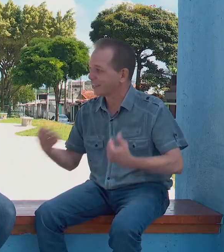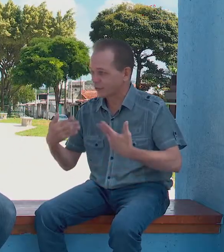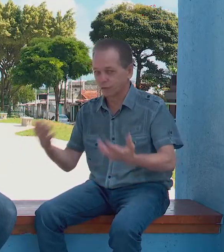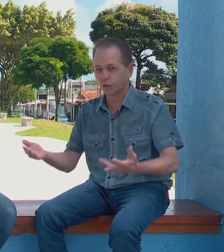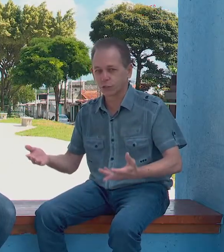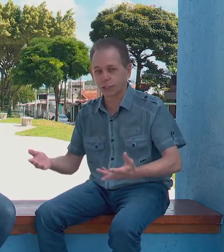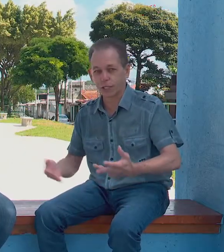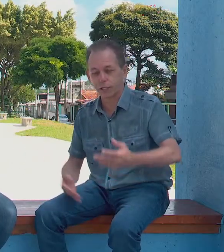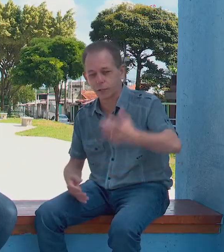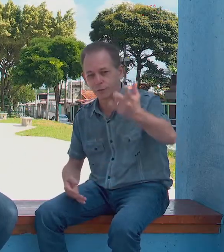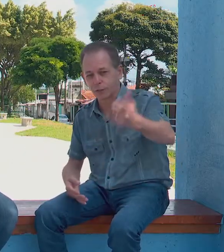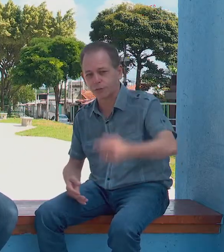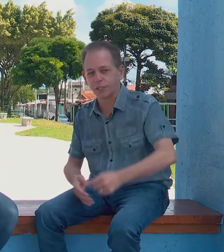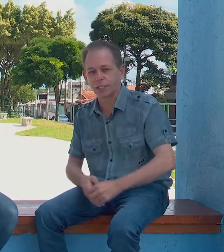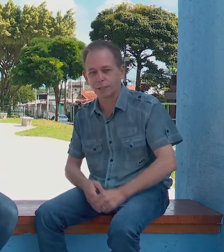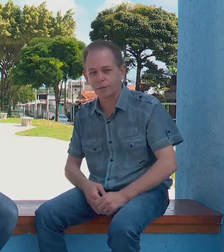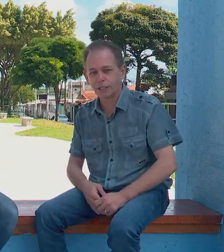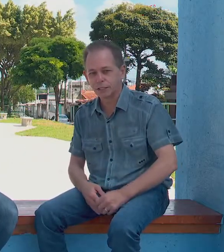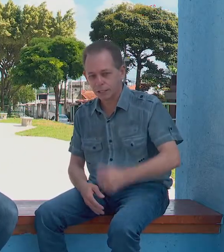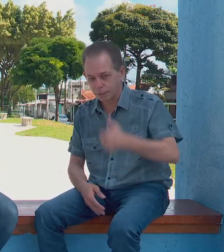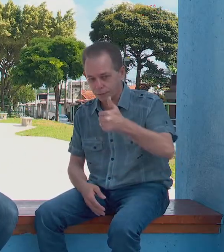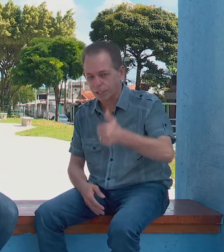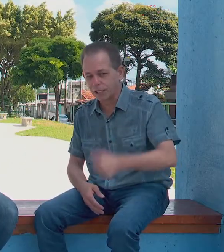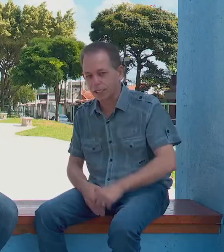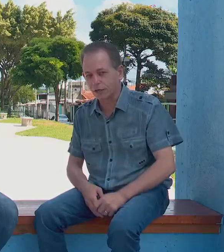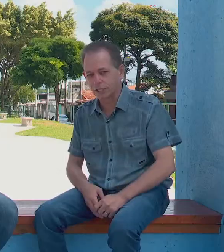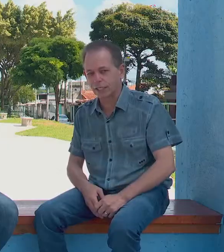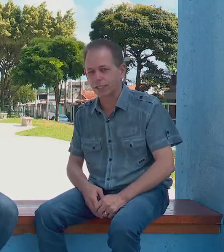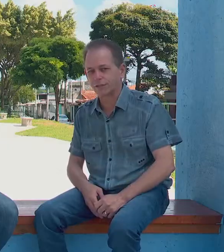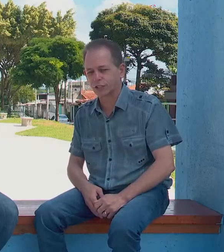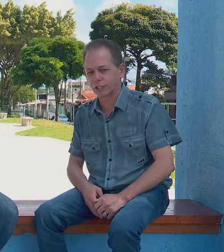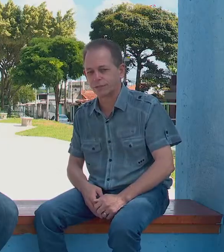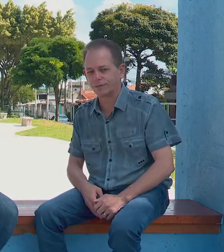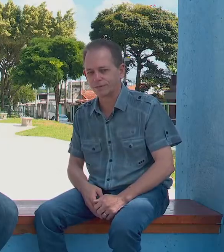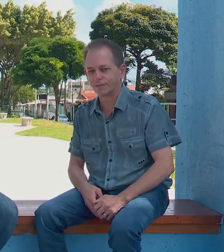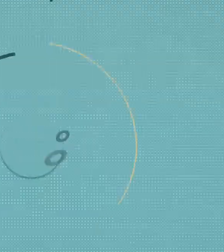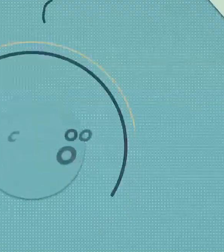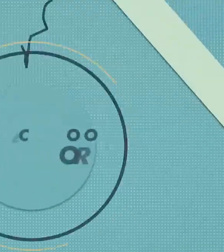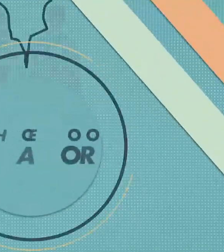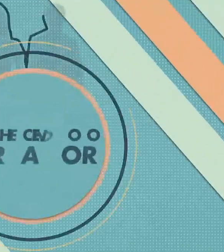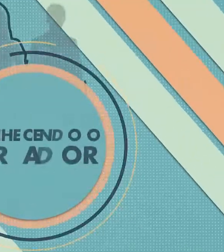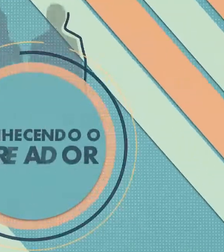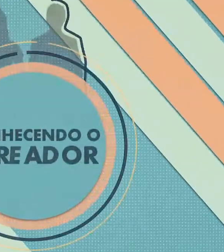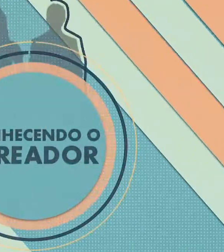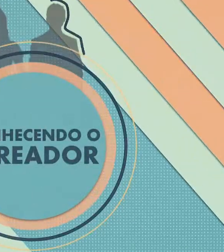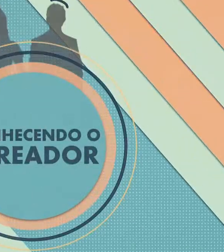né? Você que não pode vir até mim, me ligue que eu irei até você.